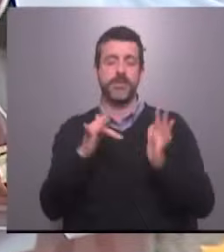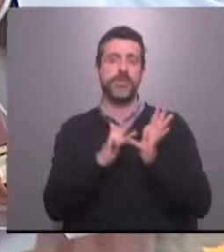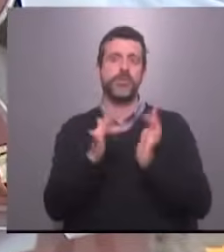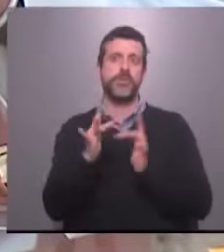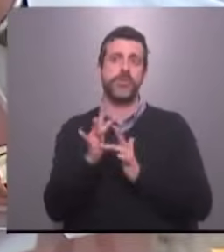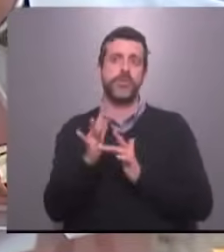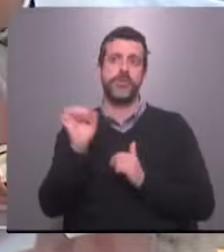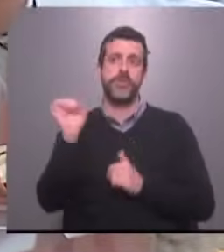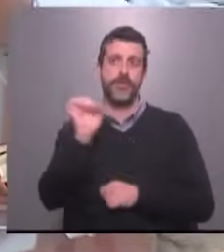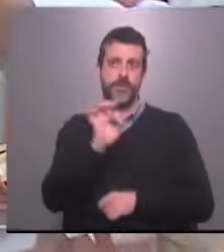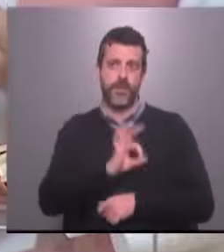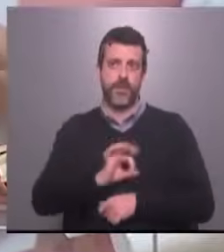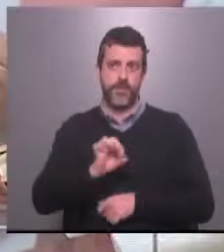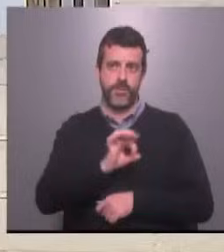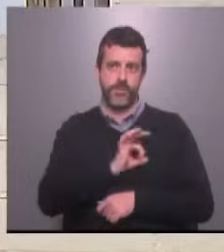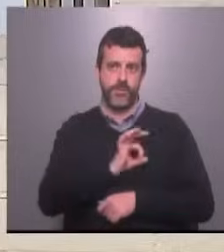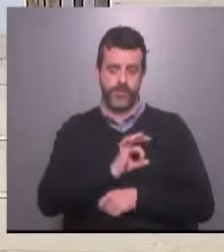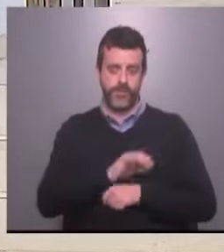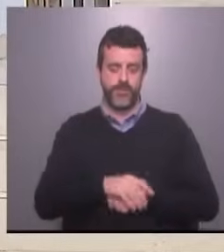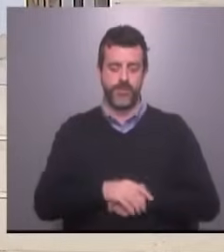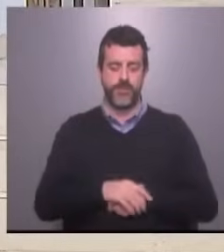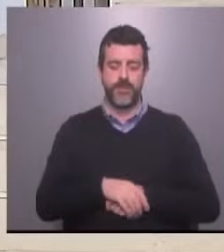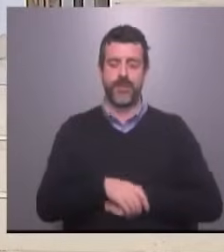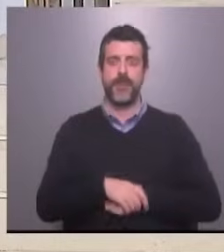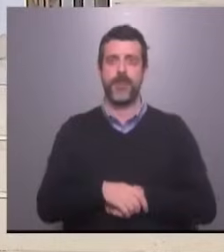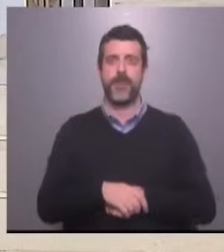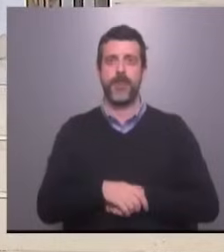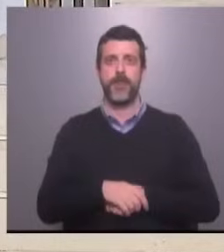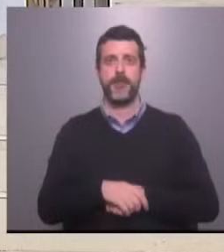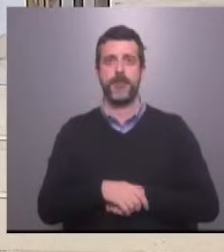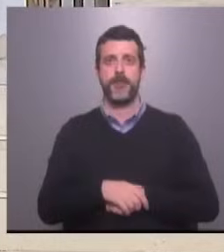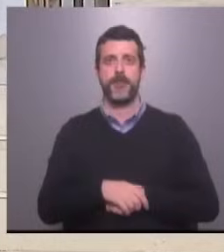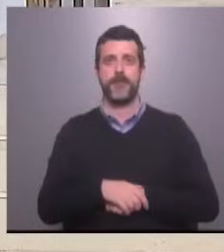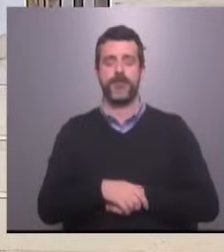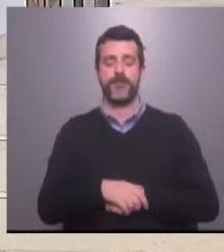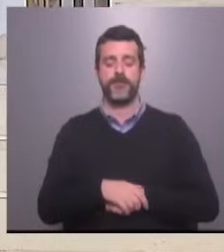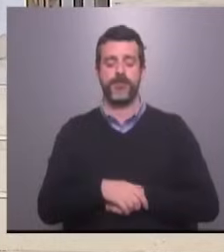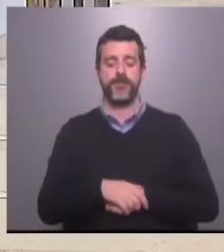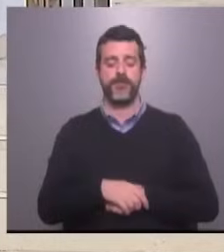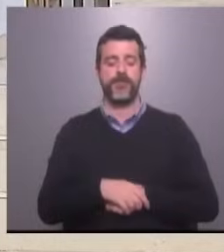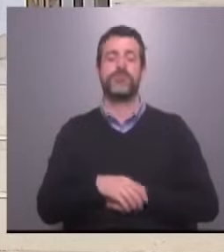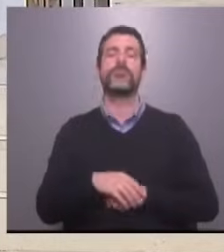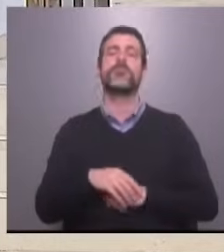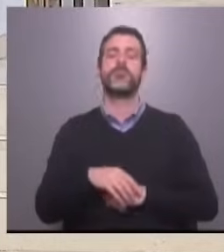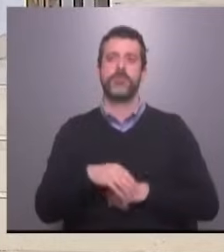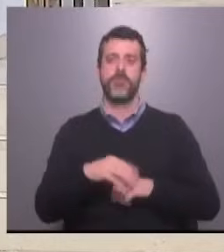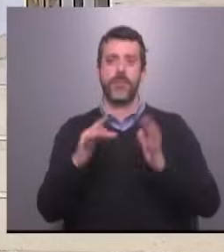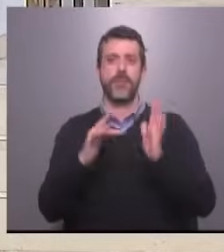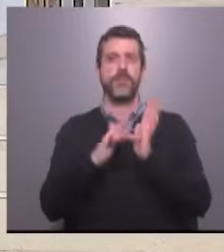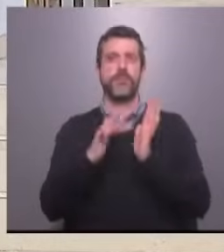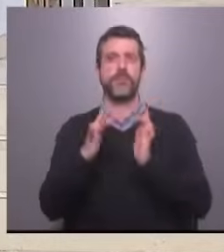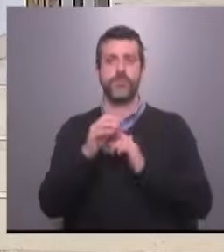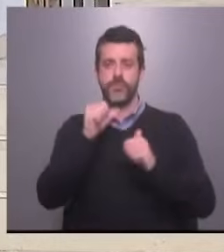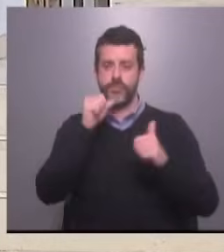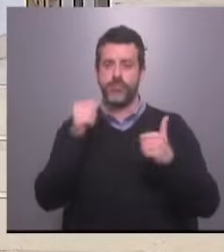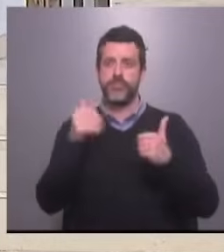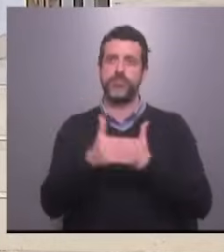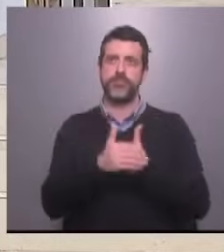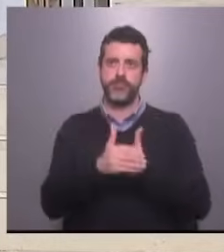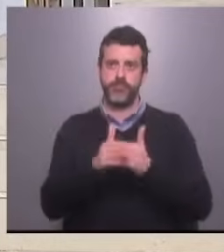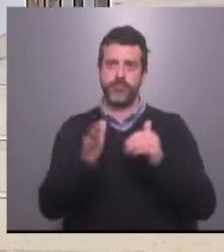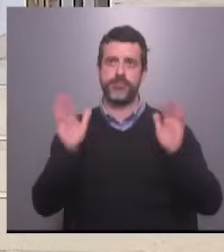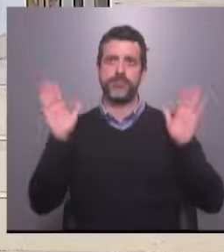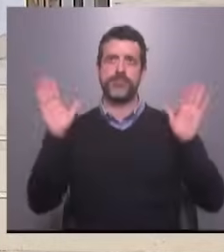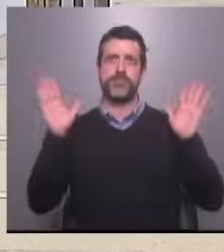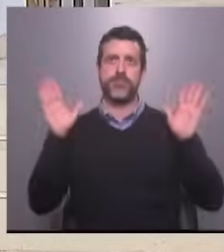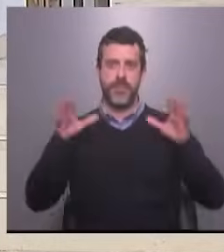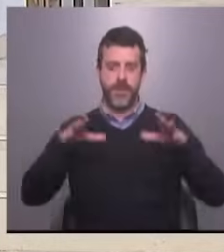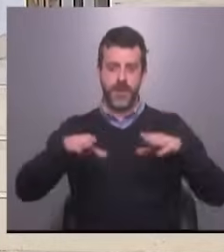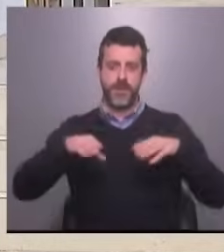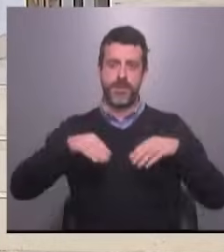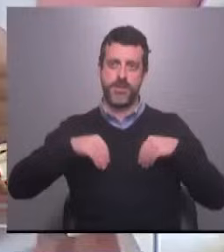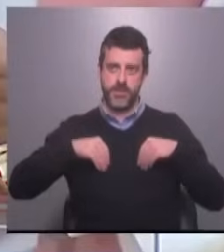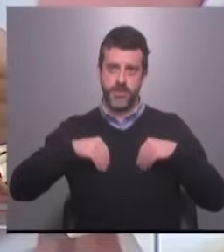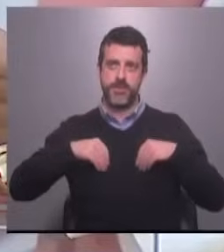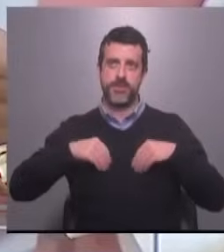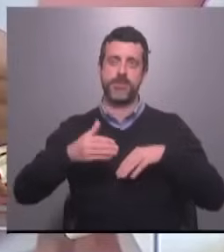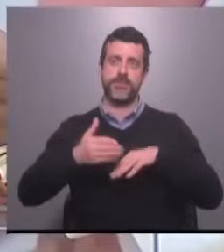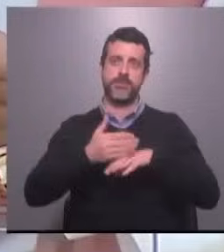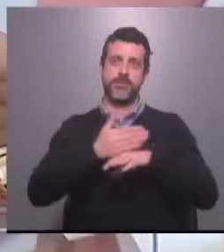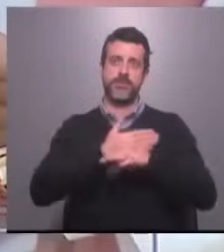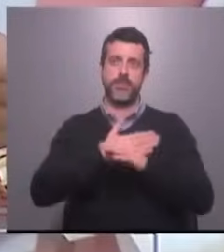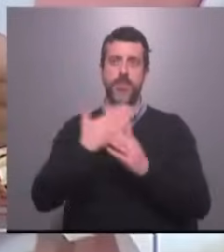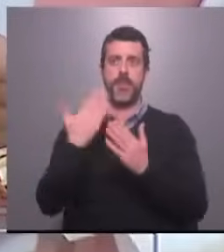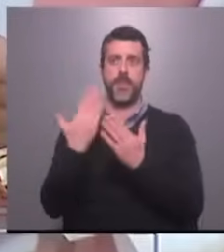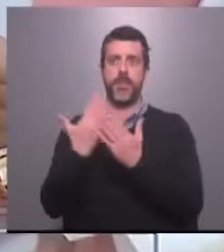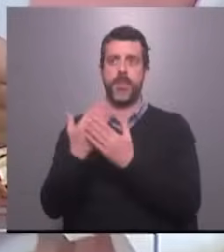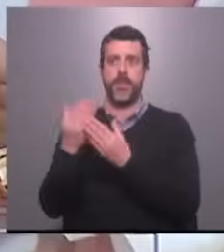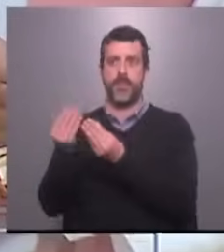no corpo e sangue de nosso Senhor Jesus Cristo. Na hora em que Ele se entregava para